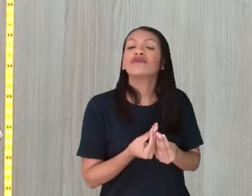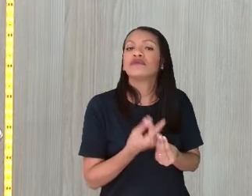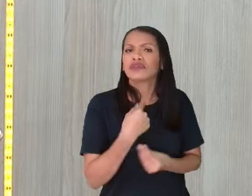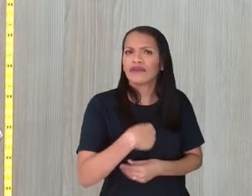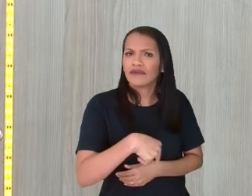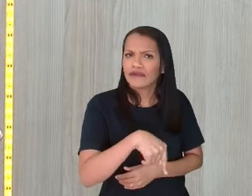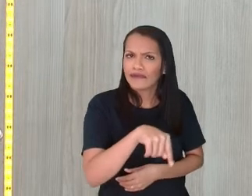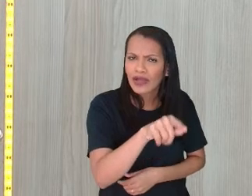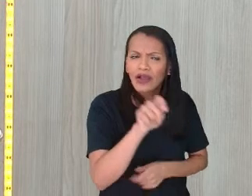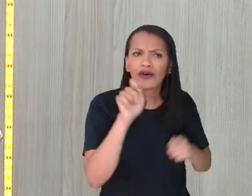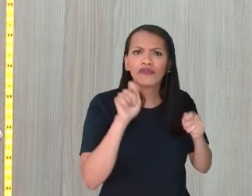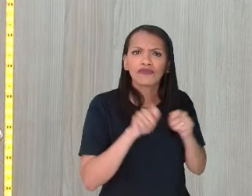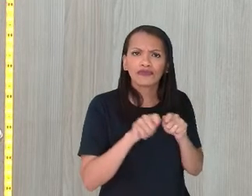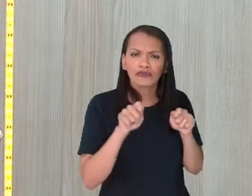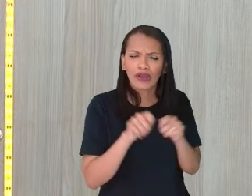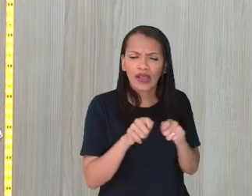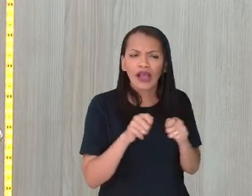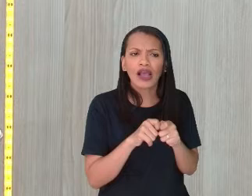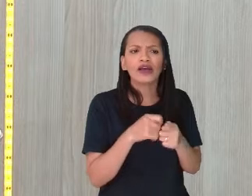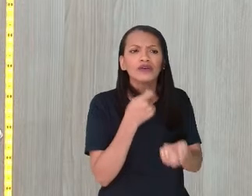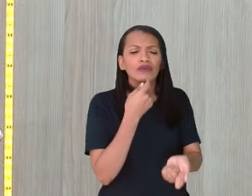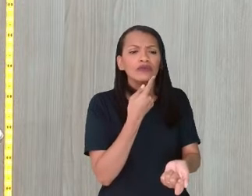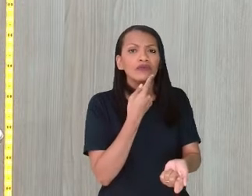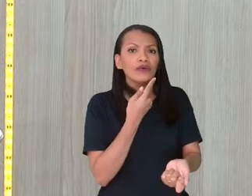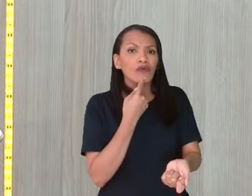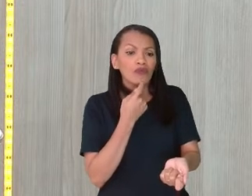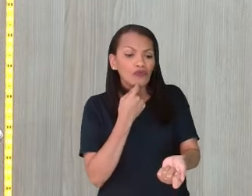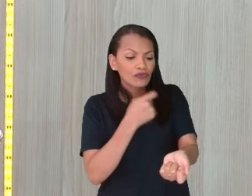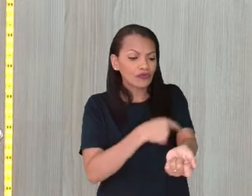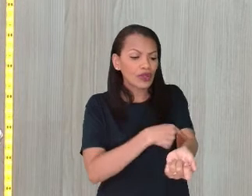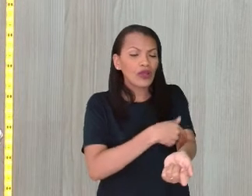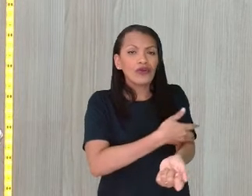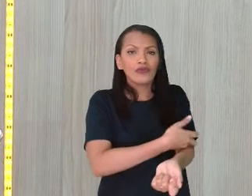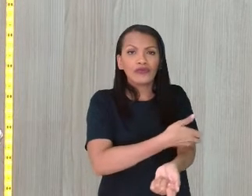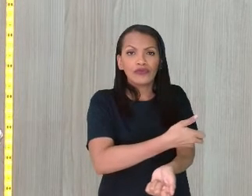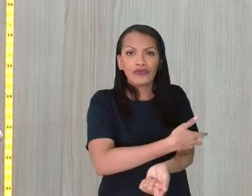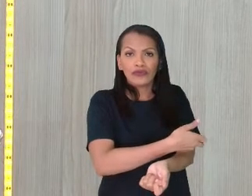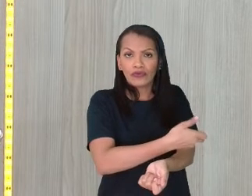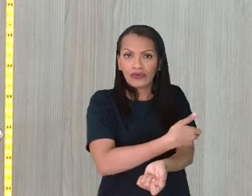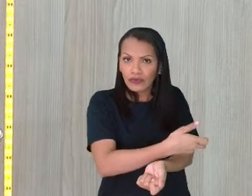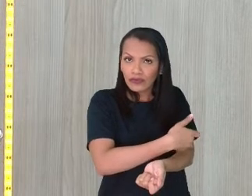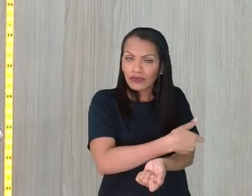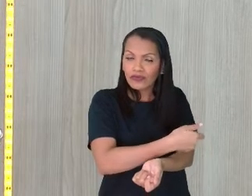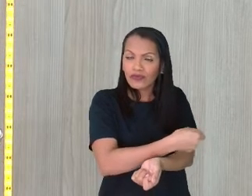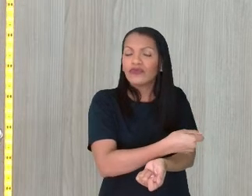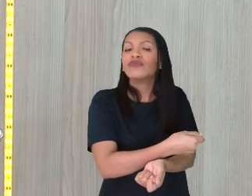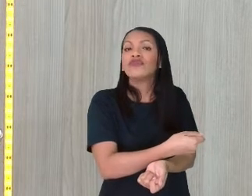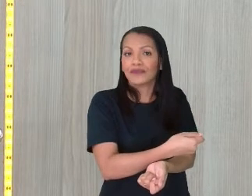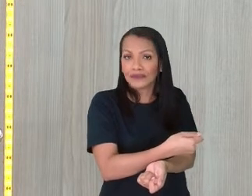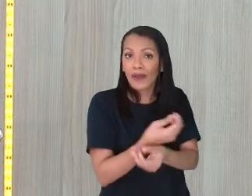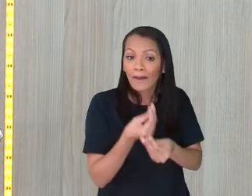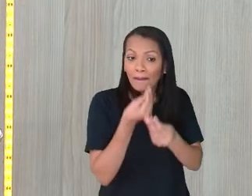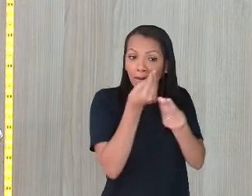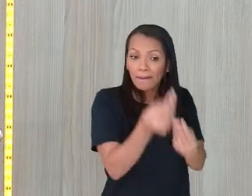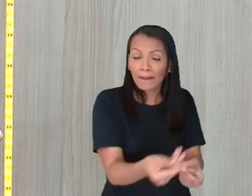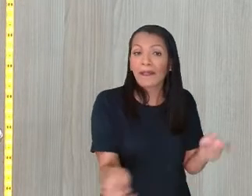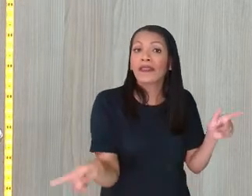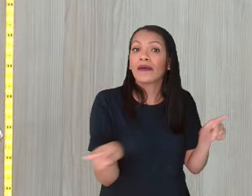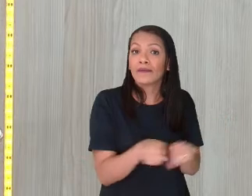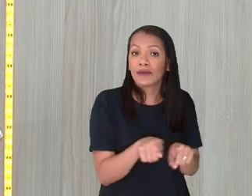lá, você faz sua doação, não é? Existem pessoas que já estão aceitando, adolescentes de 16